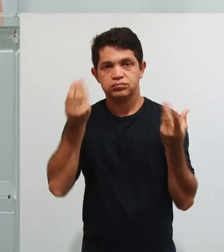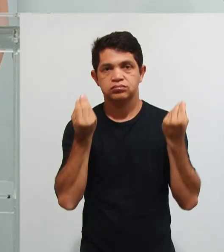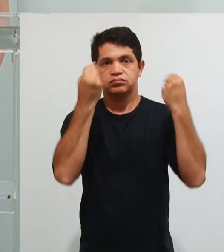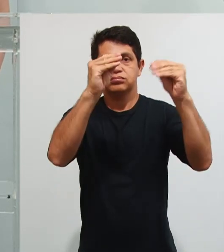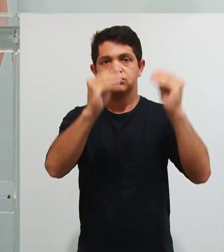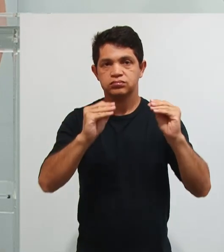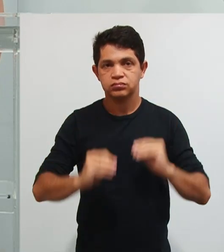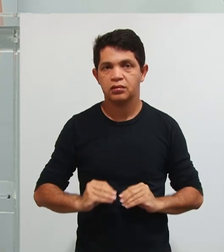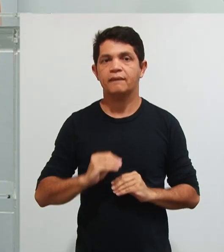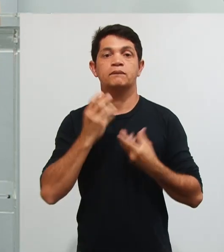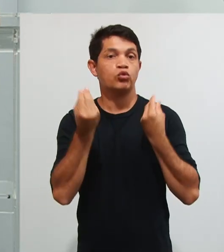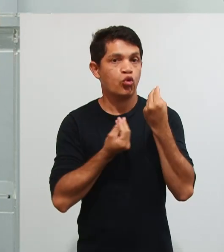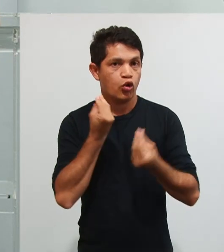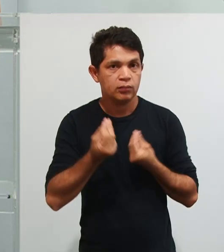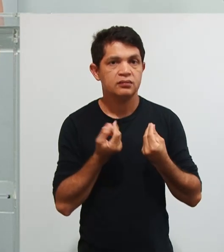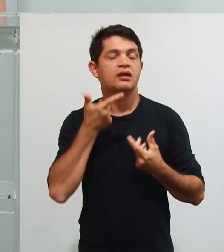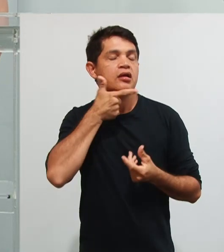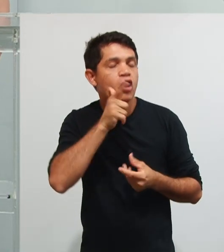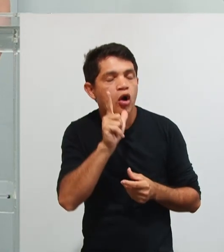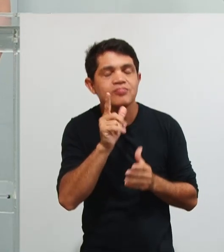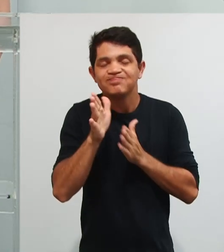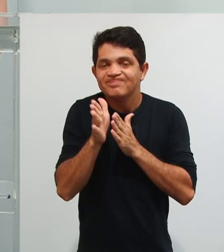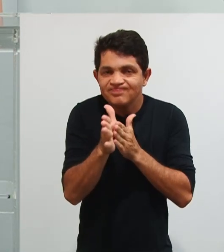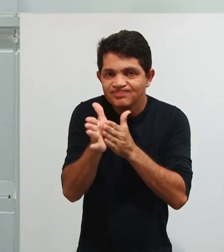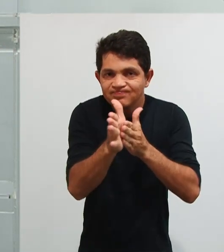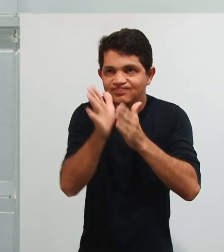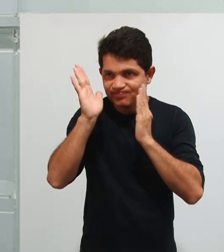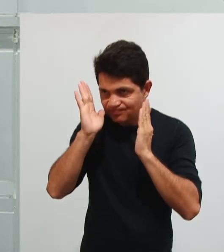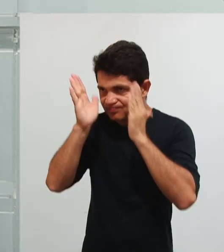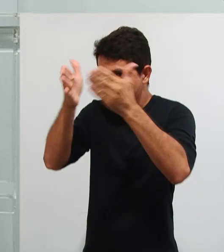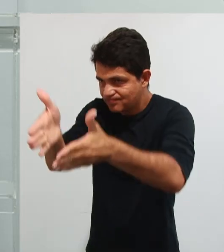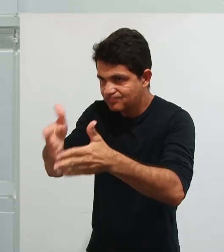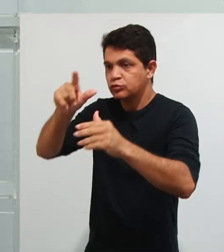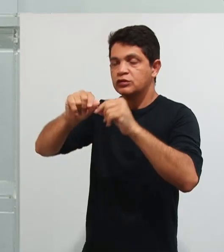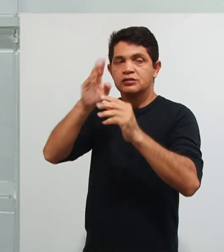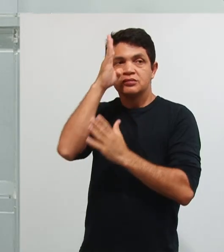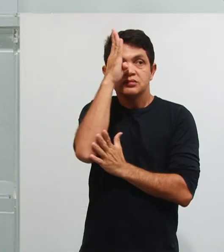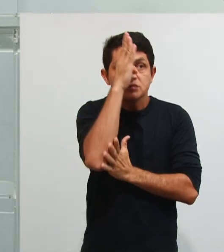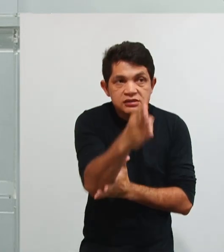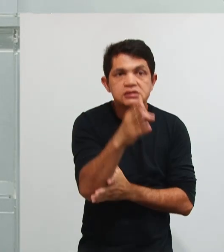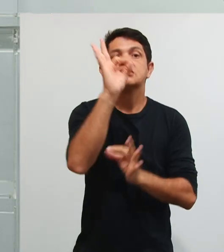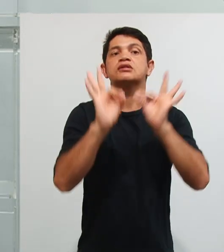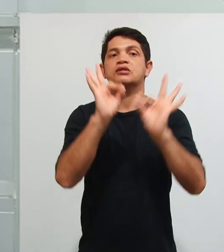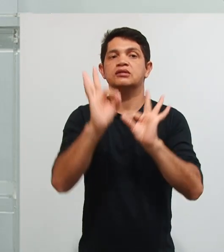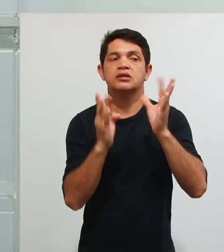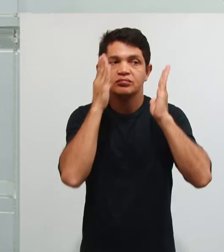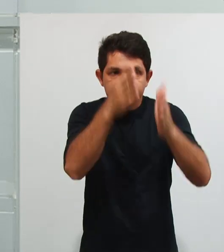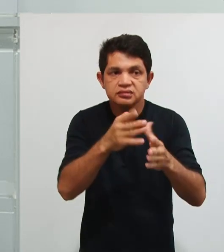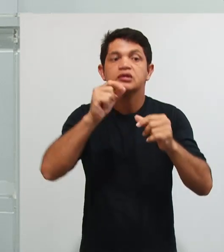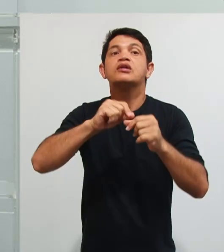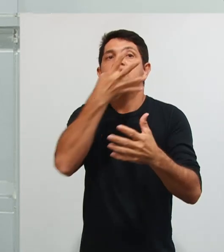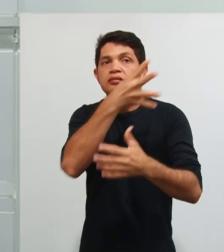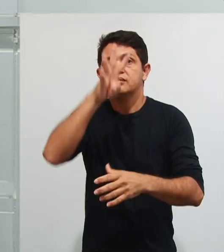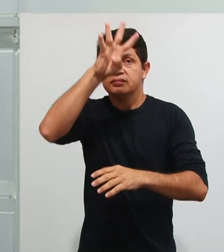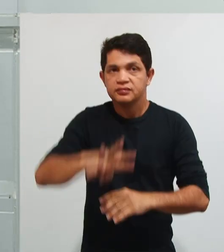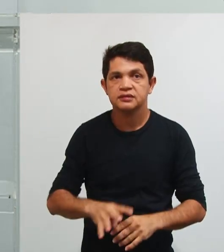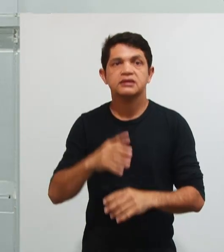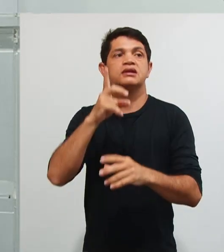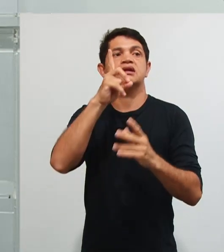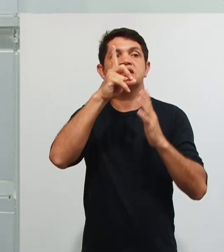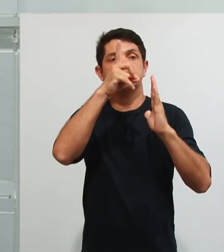estabelecer caminhos de planejamento, direção desse planejamento, controle das minhas ações